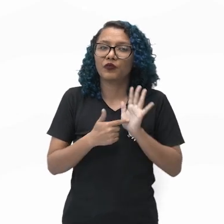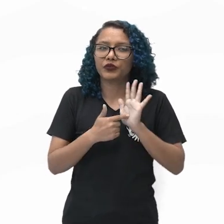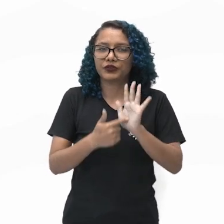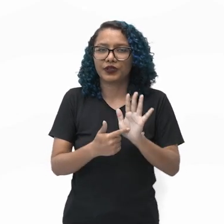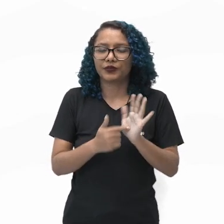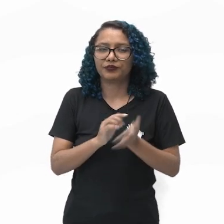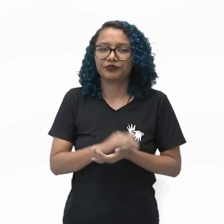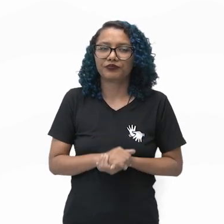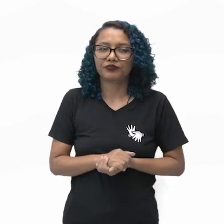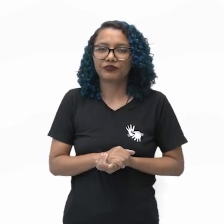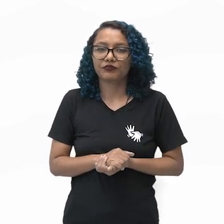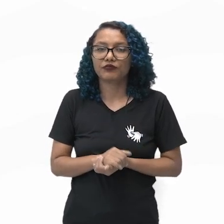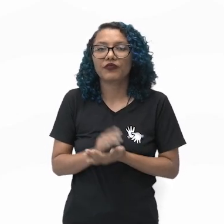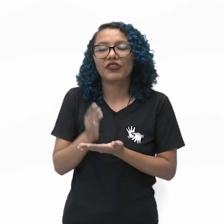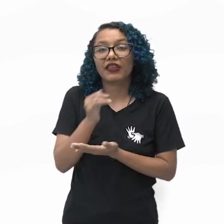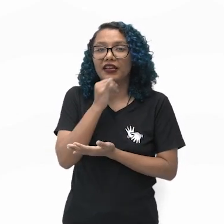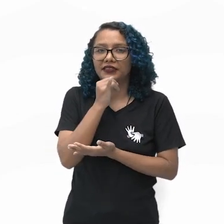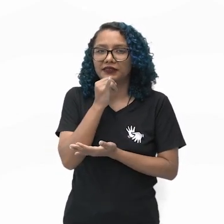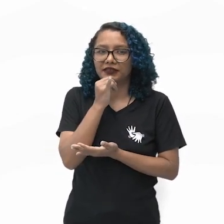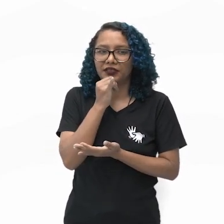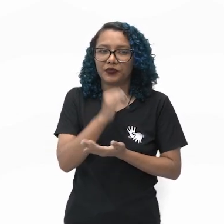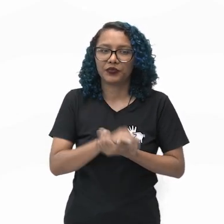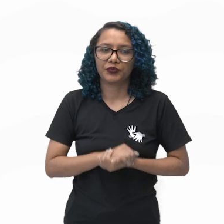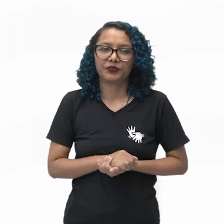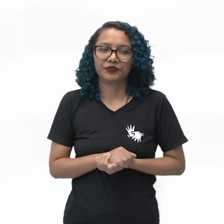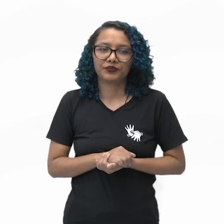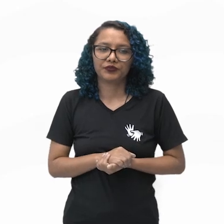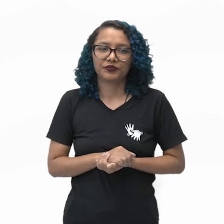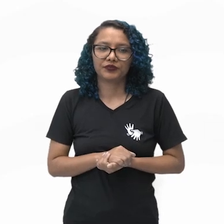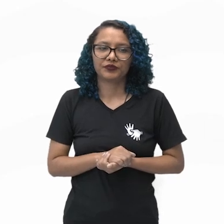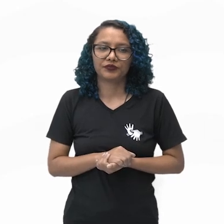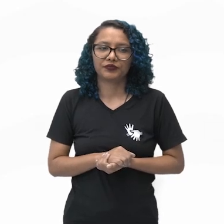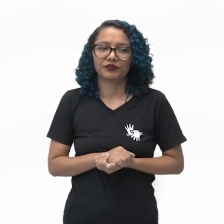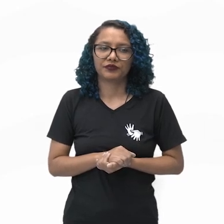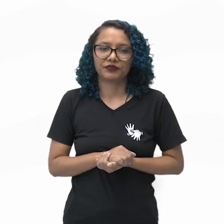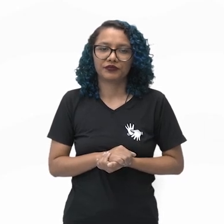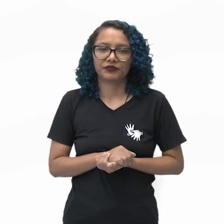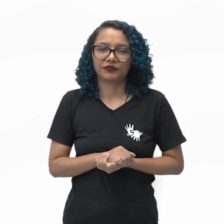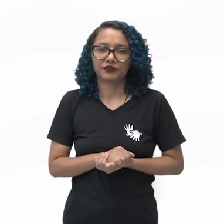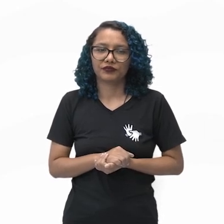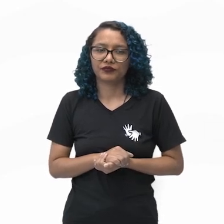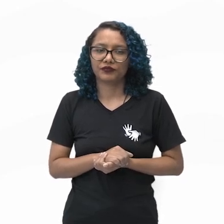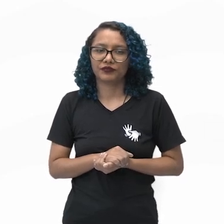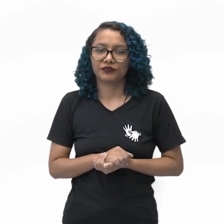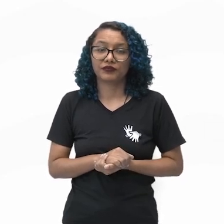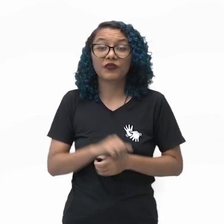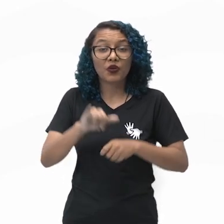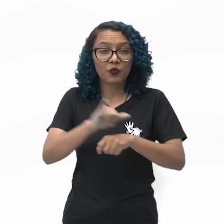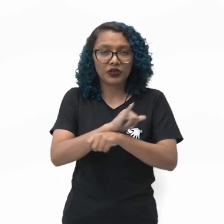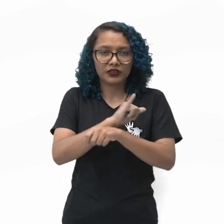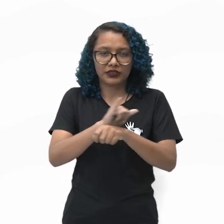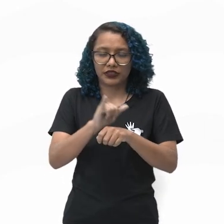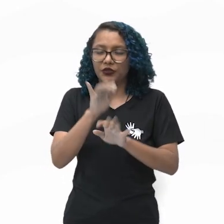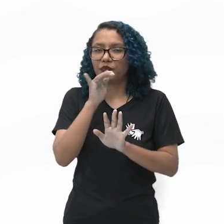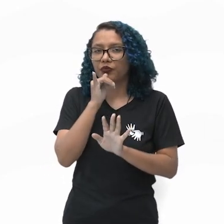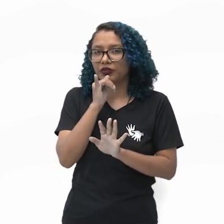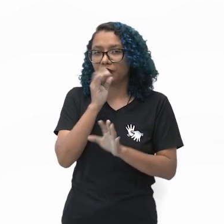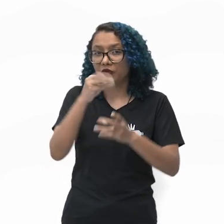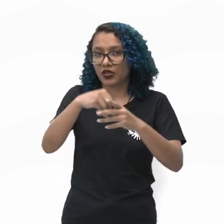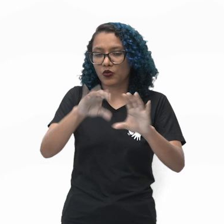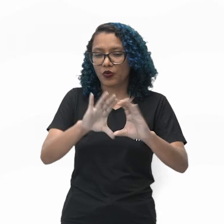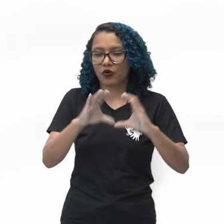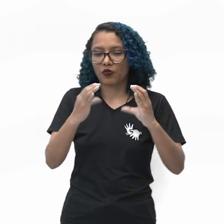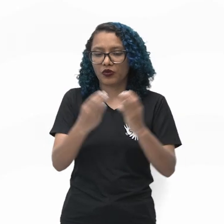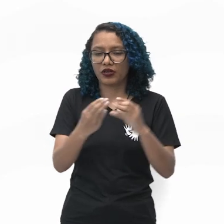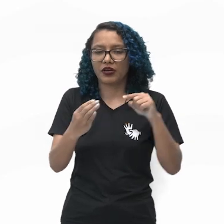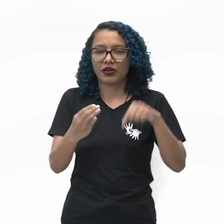vocês aí um exemplo do que nós podemos fazer, por exemplo, numa região, numa comunidade,